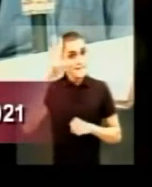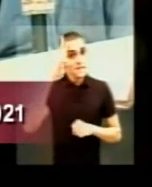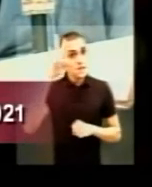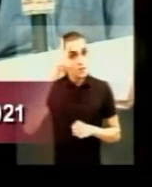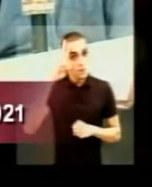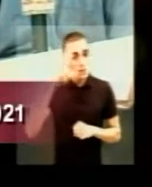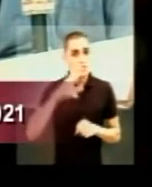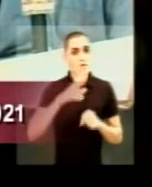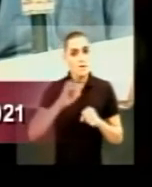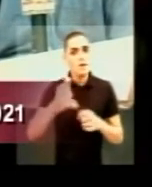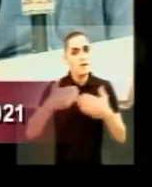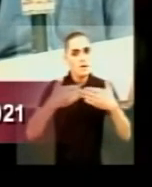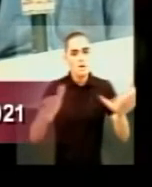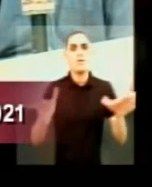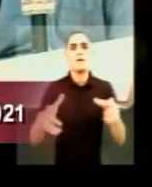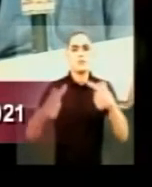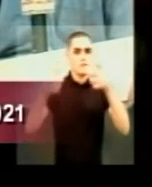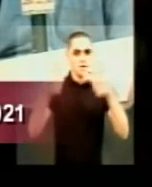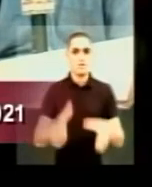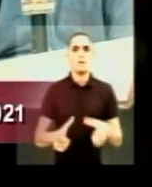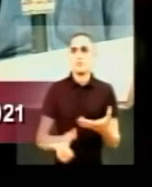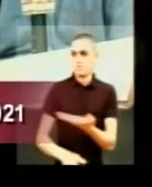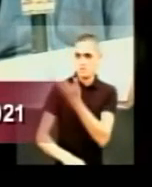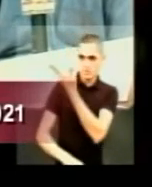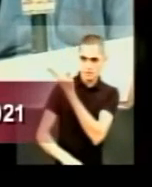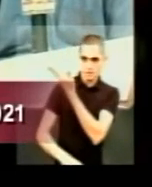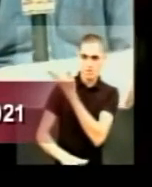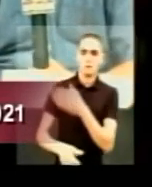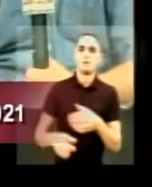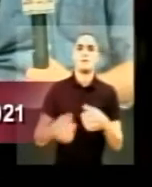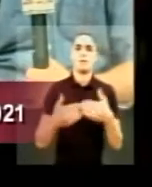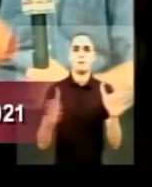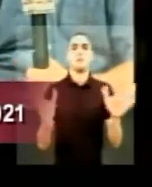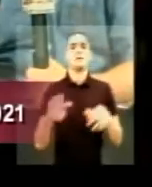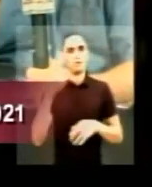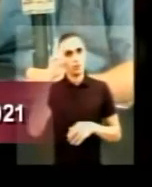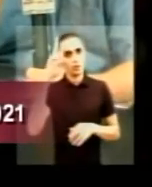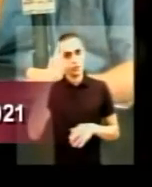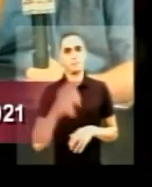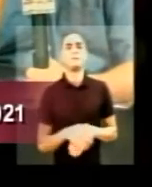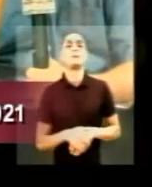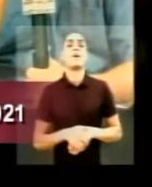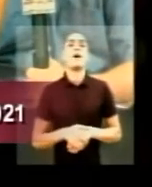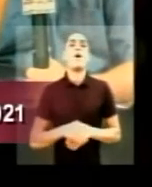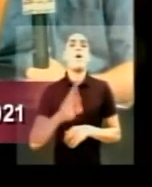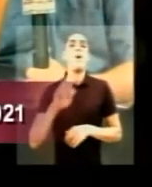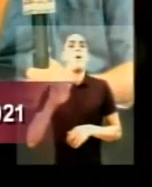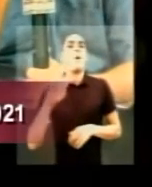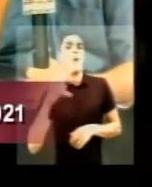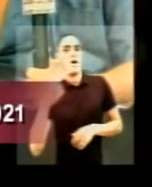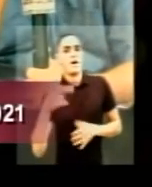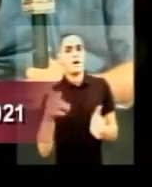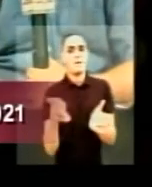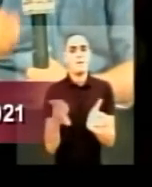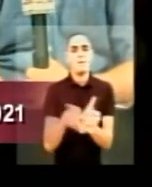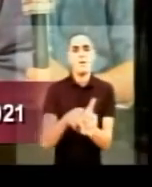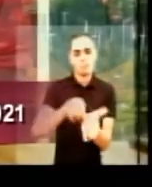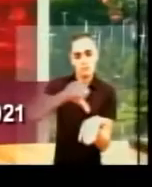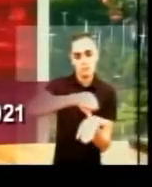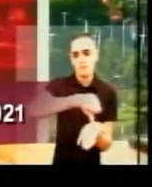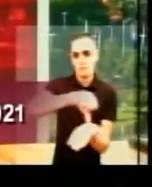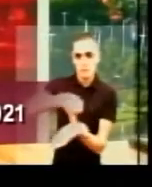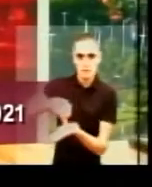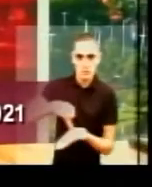funcionar a unidade da Luz Esperança. O RH dessas unidades, ele